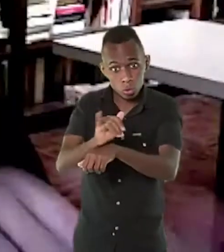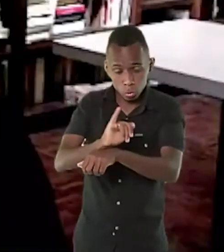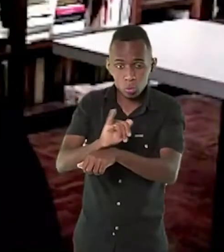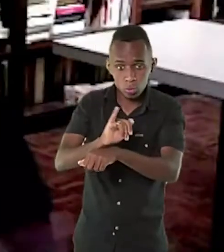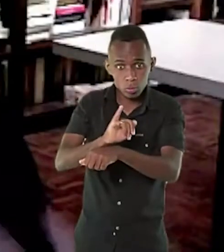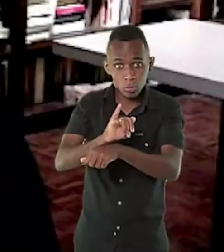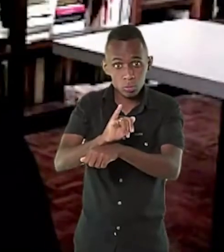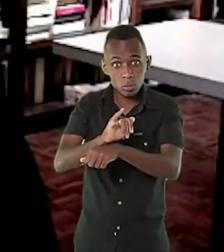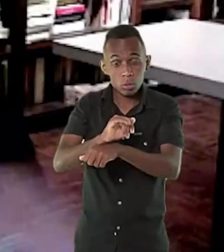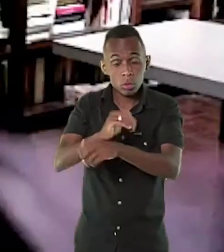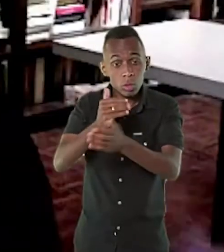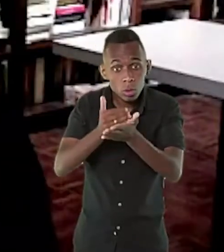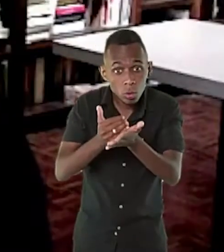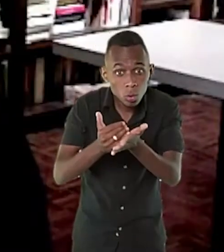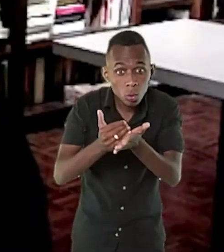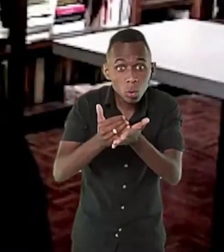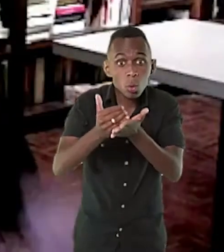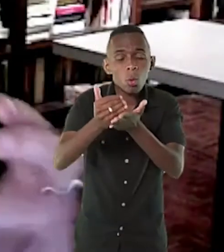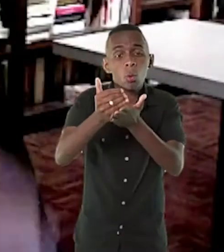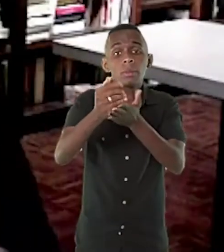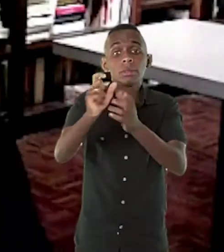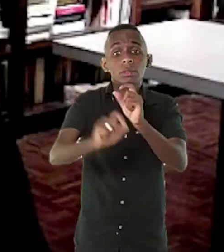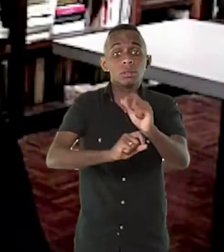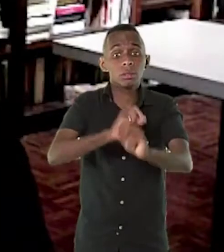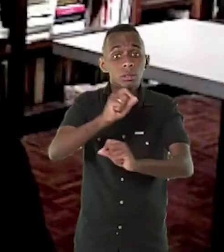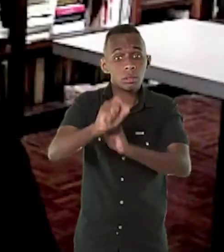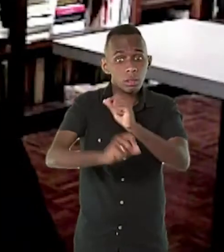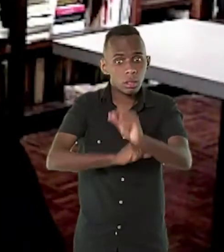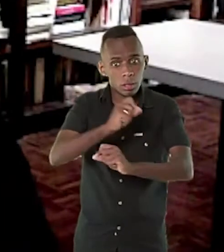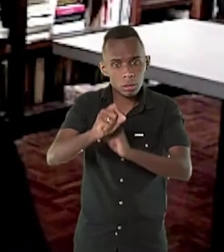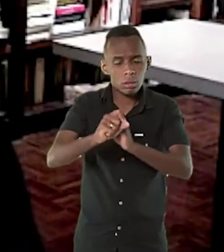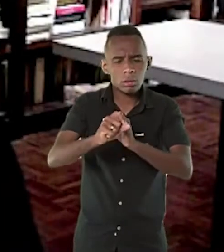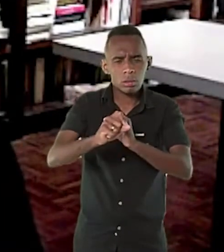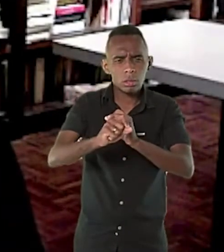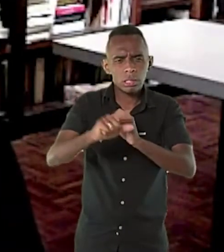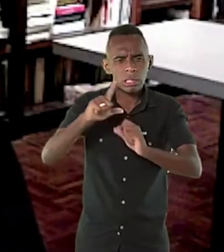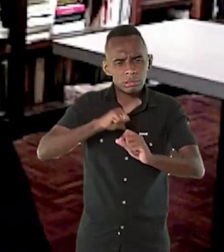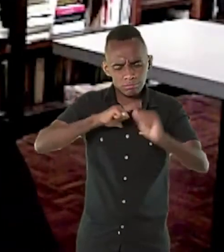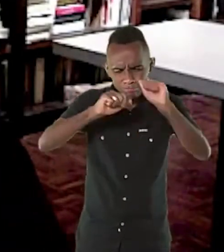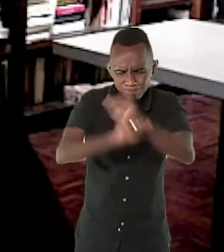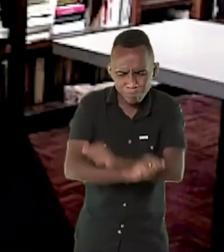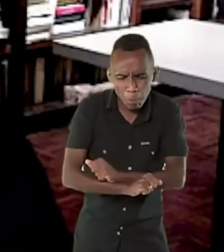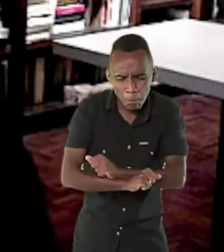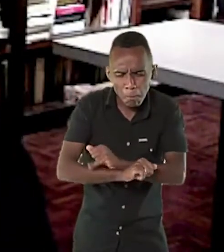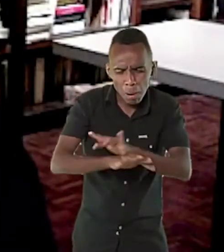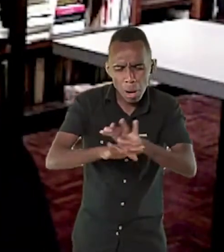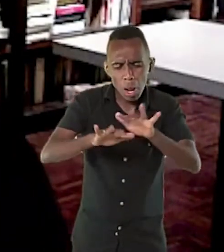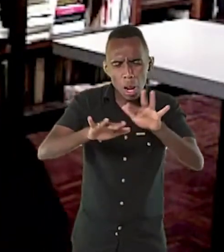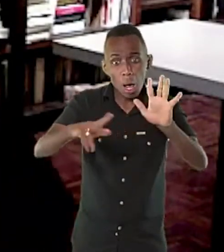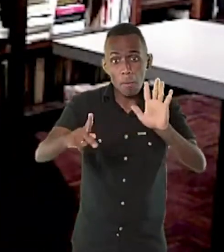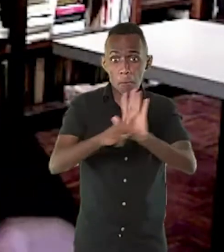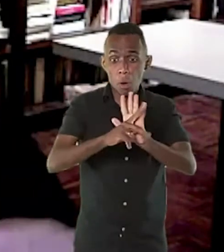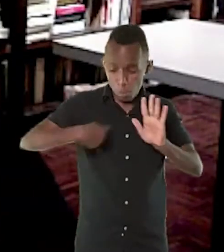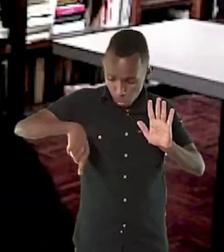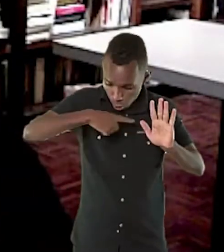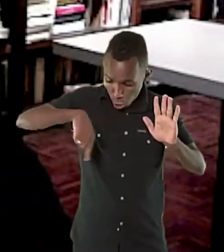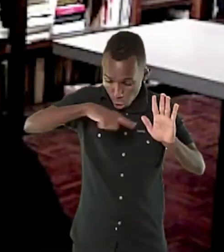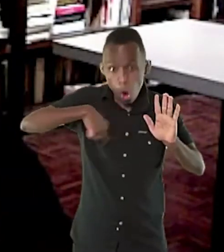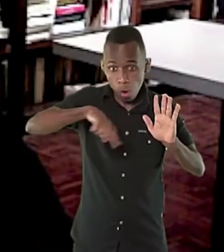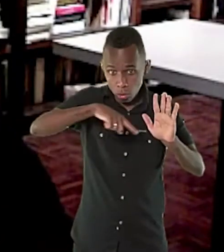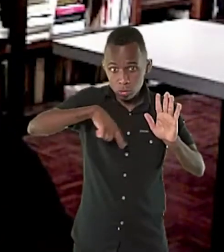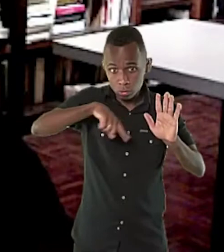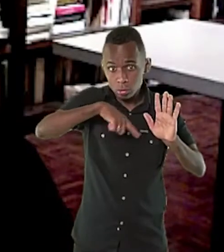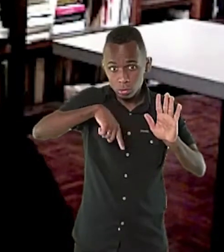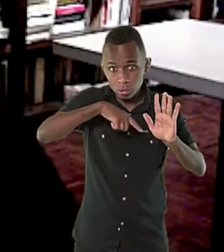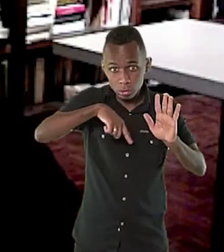gerando uma quantidade monstro de metadados sobre nós que servirá para a